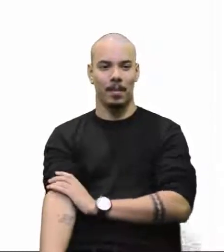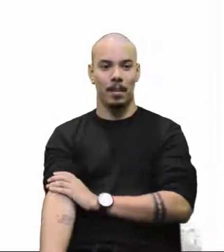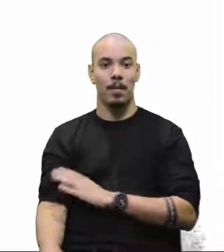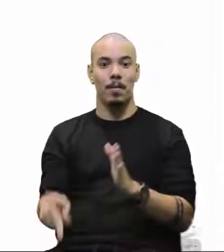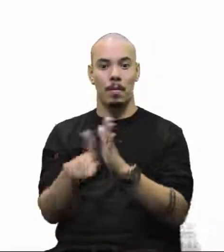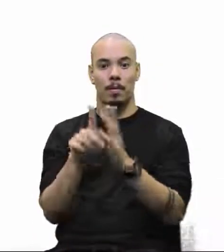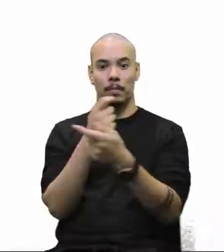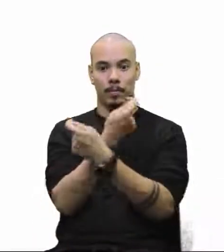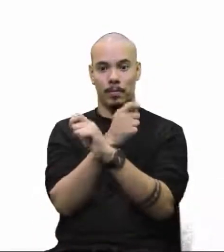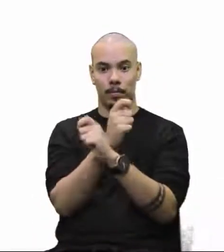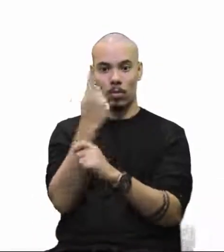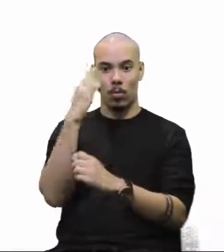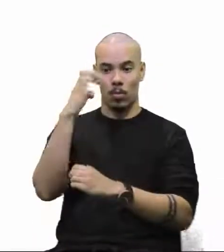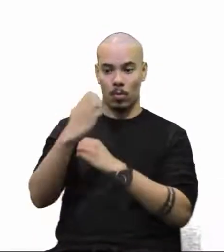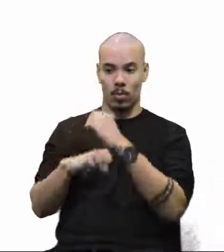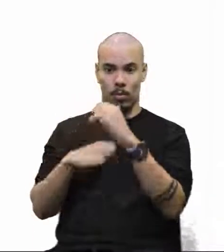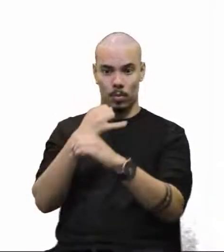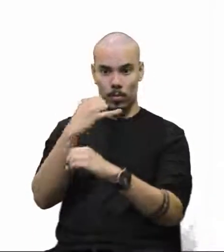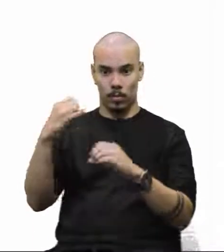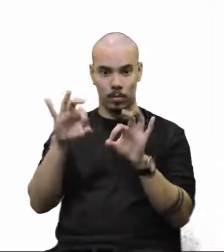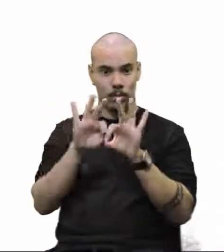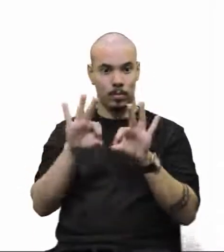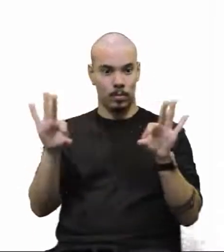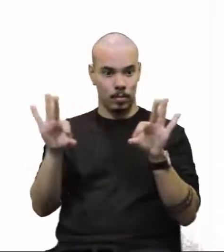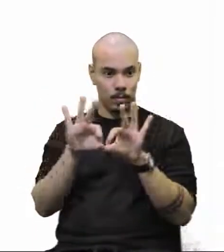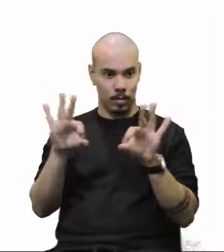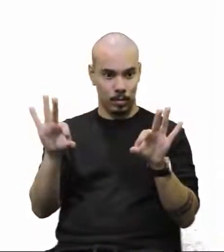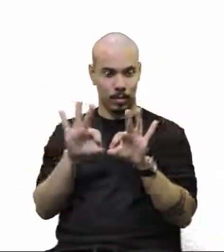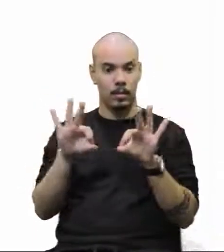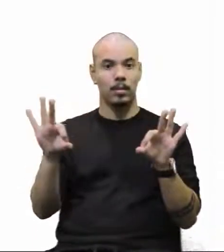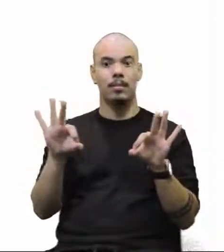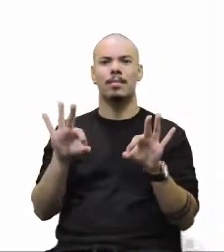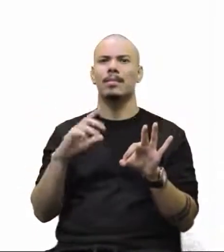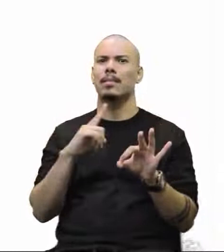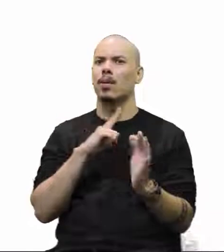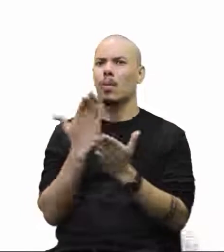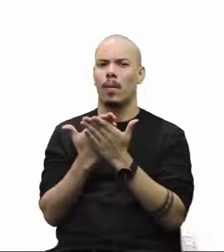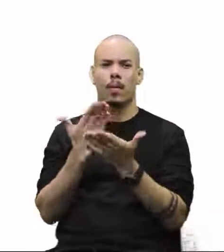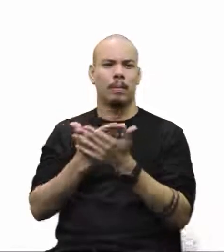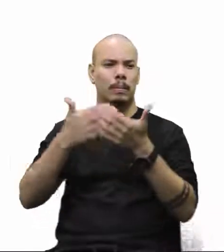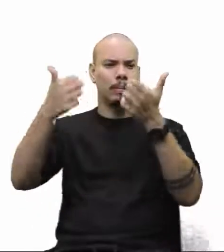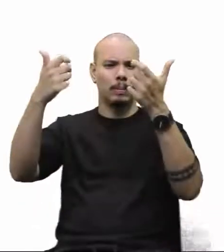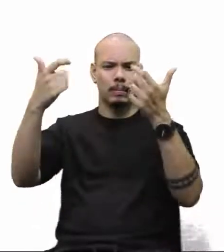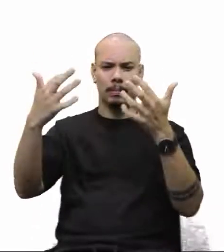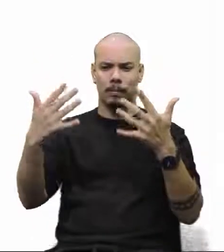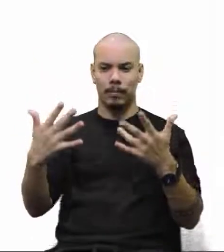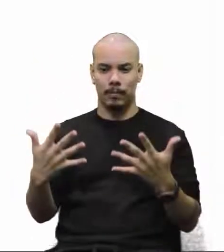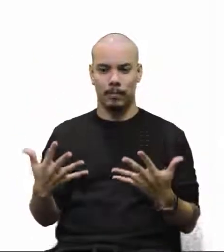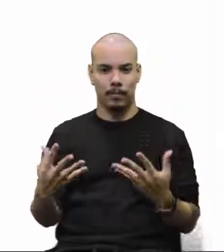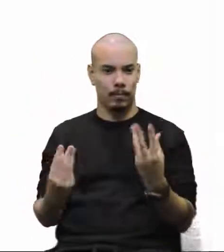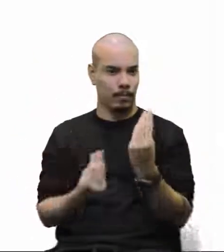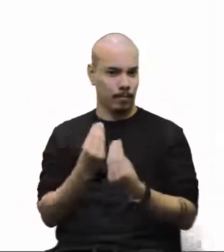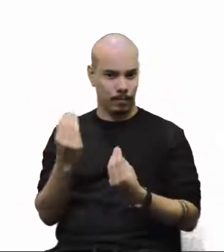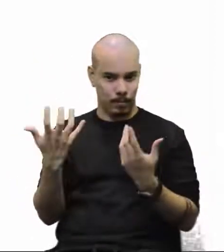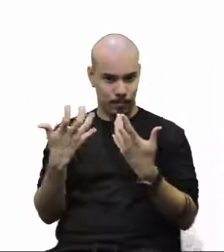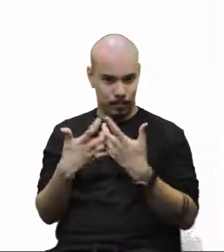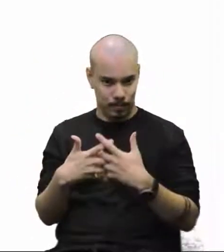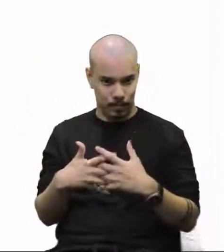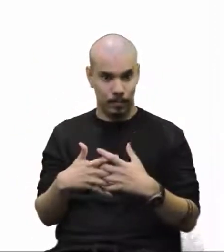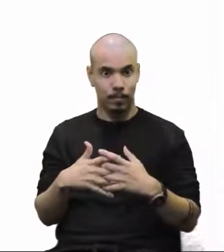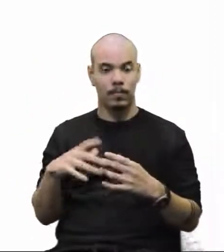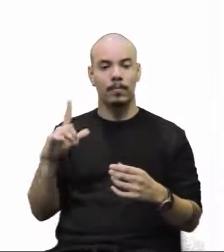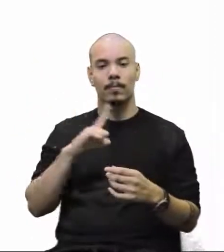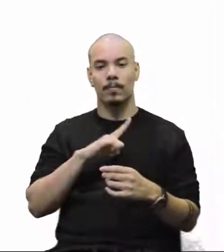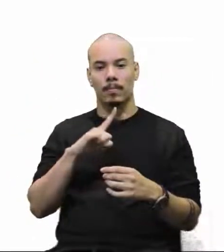Um elétron num tubo de raios catódicos, até tem uma aula que mostramos aí, né? O desvio com ímã. Isso. Está